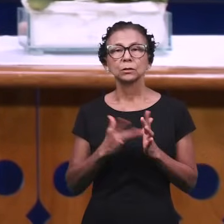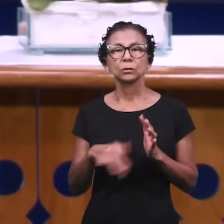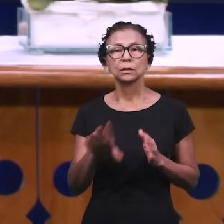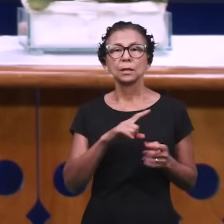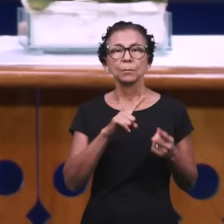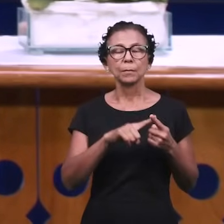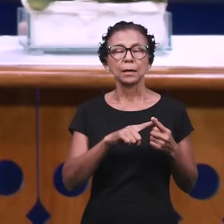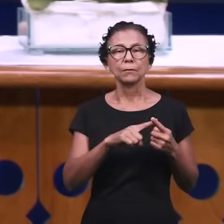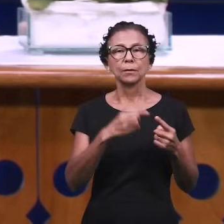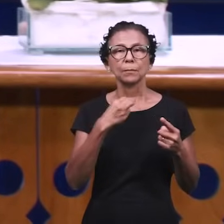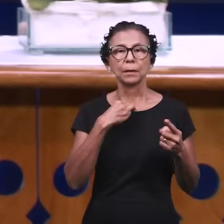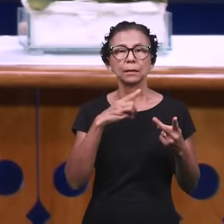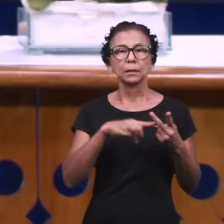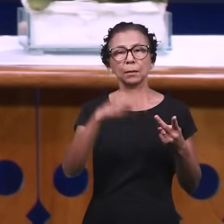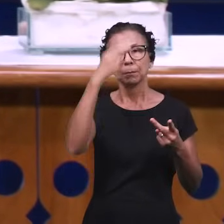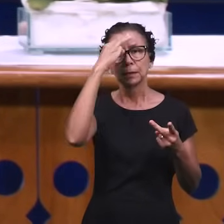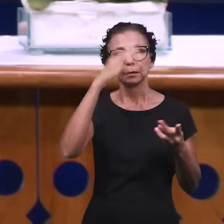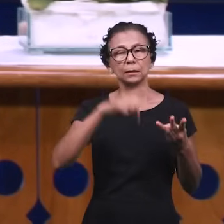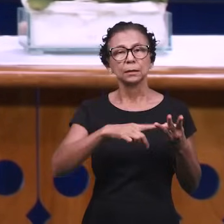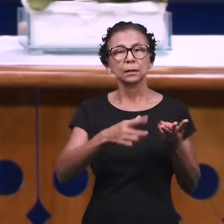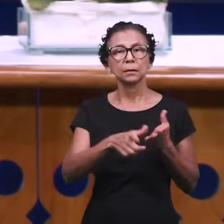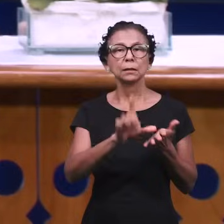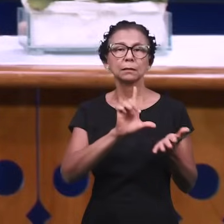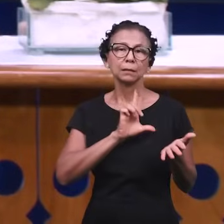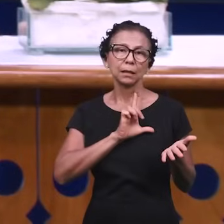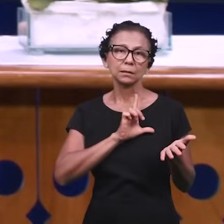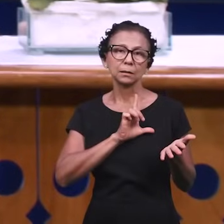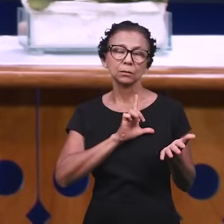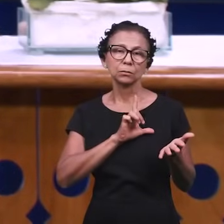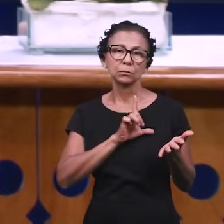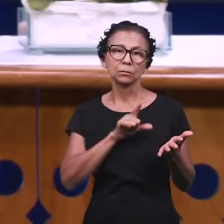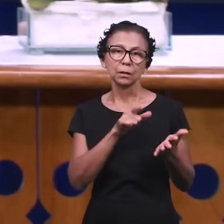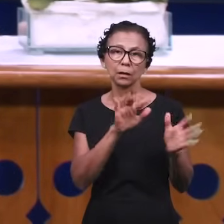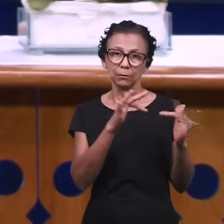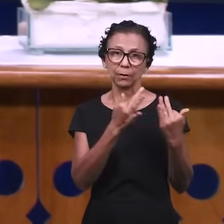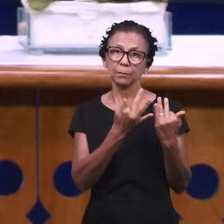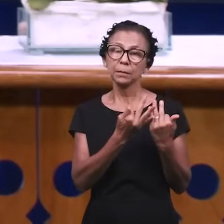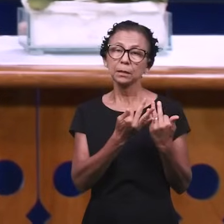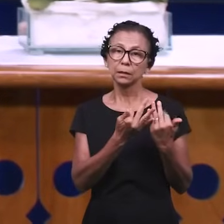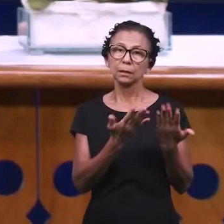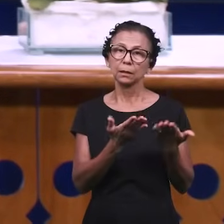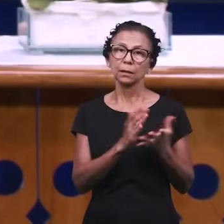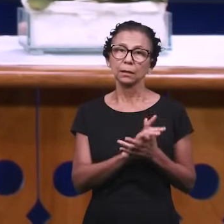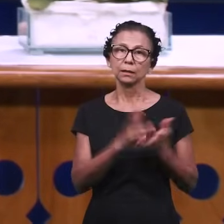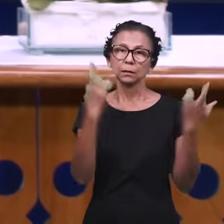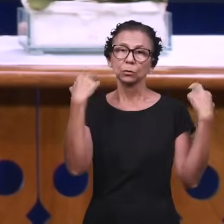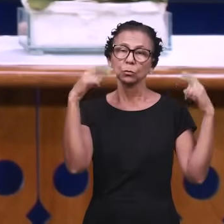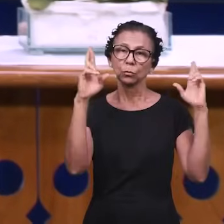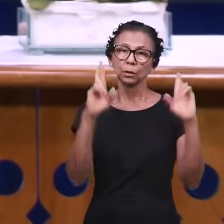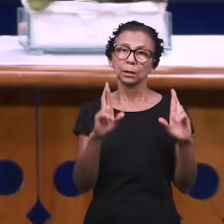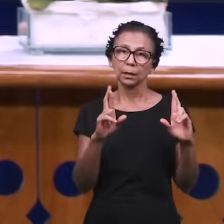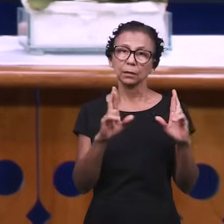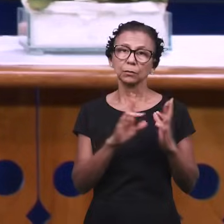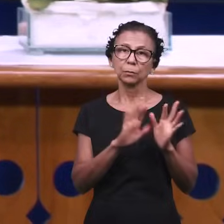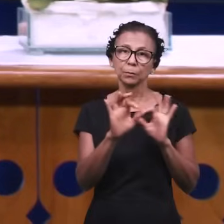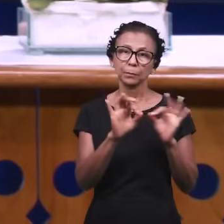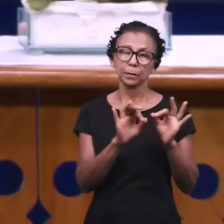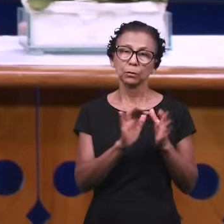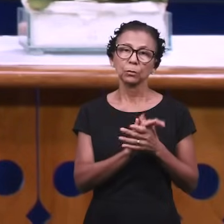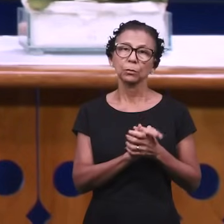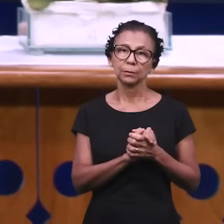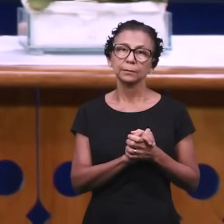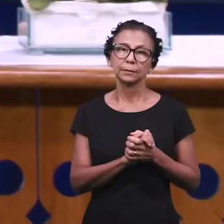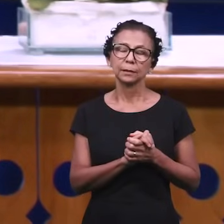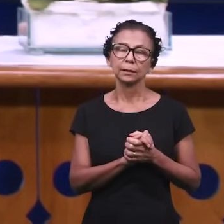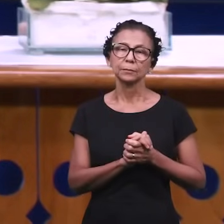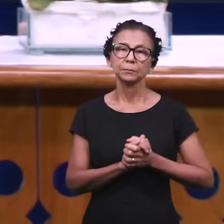aquela família que separou o Cordeiro. Queria morrer por eles, de tal forma que o Senhor Jesus